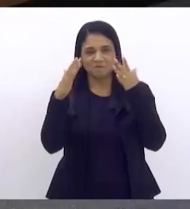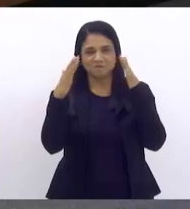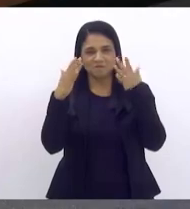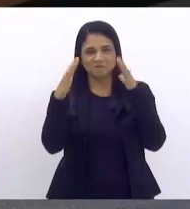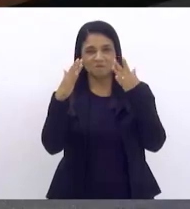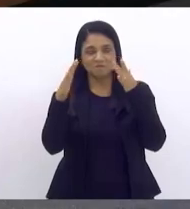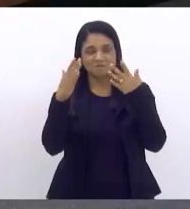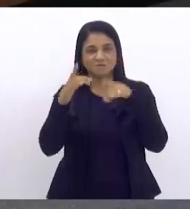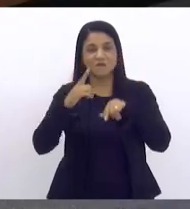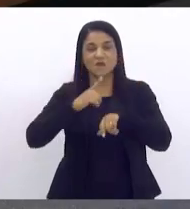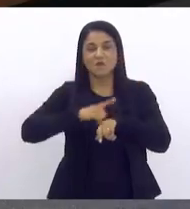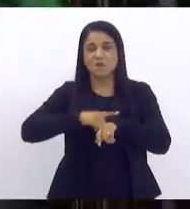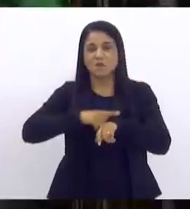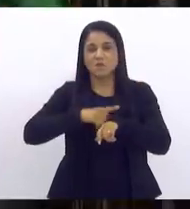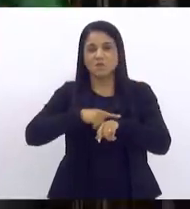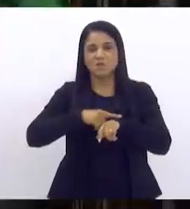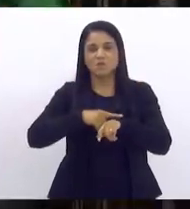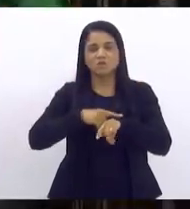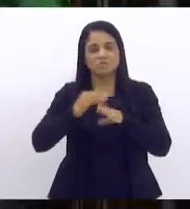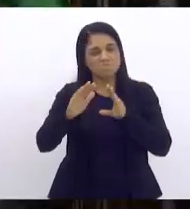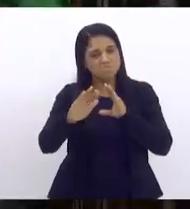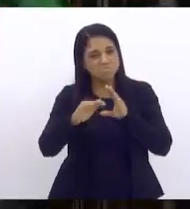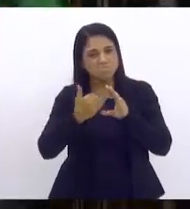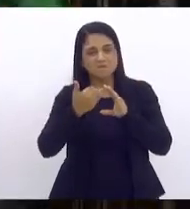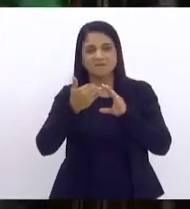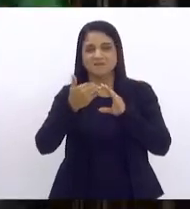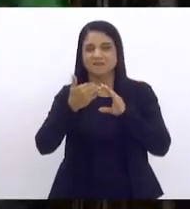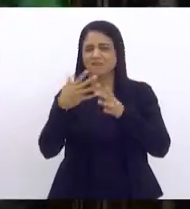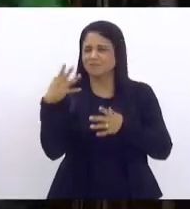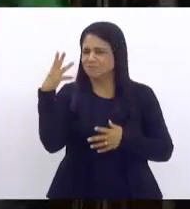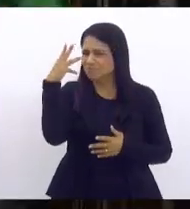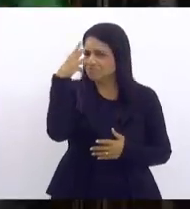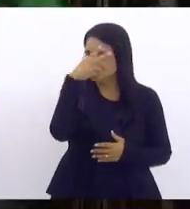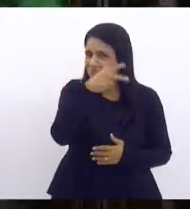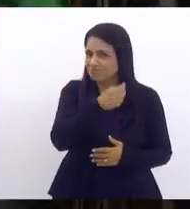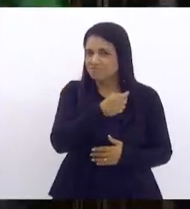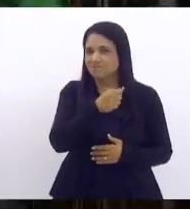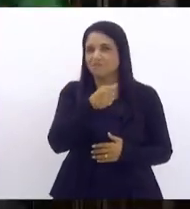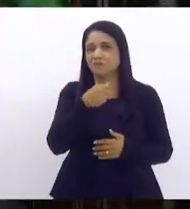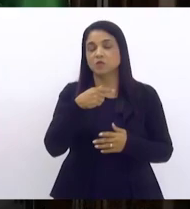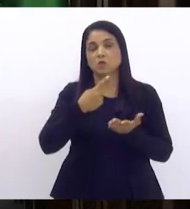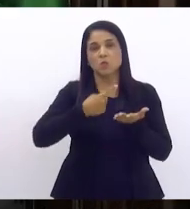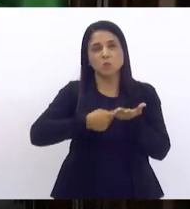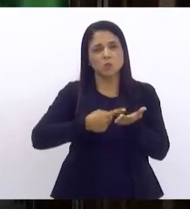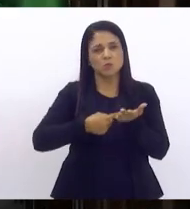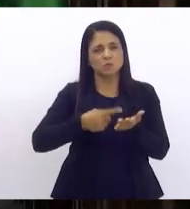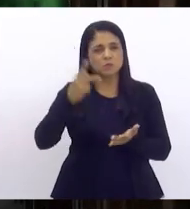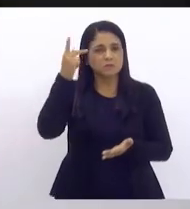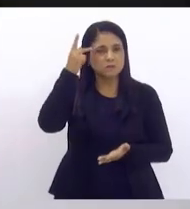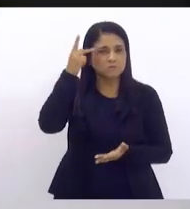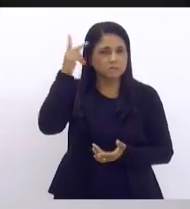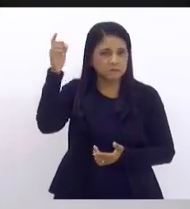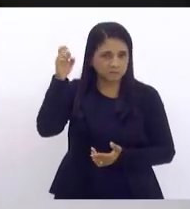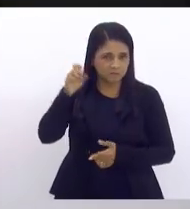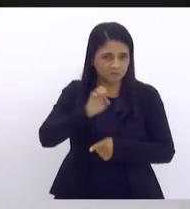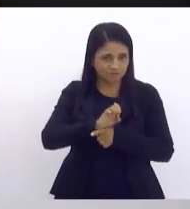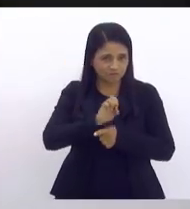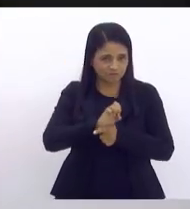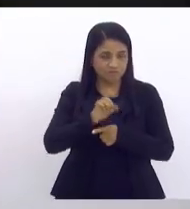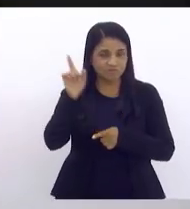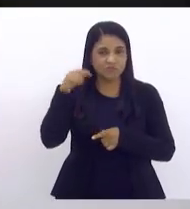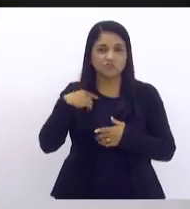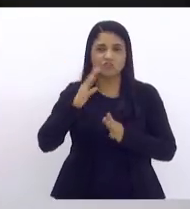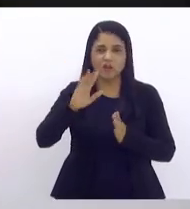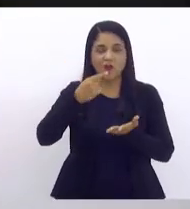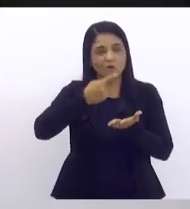até o último minuto nos mandou uma mensagem muito, muito bonita. Estava num compromisso em São Paulo, tinha confirmado a